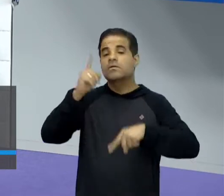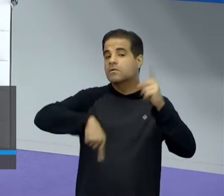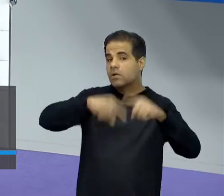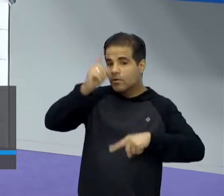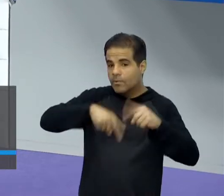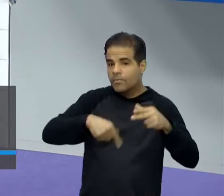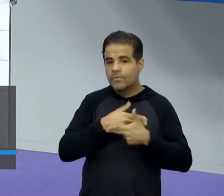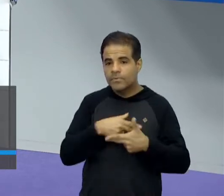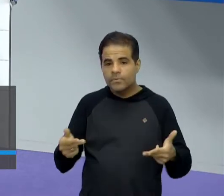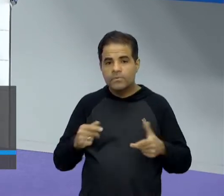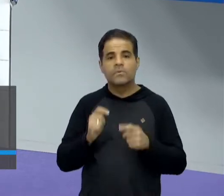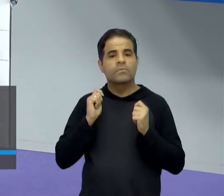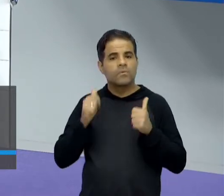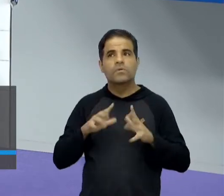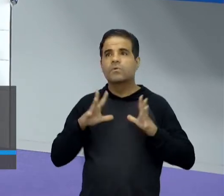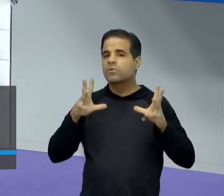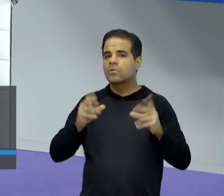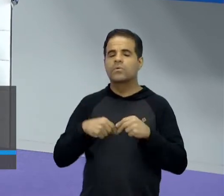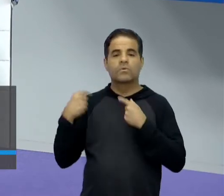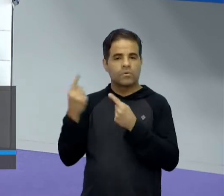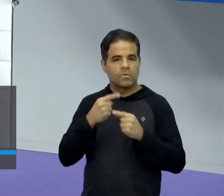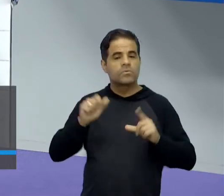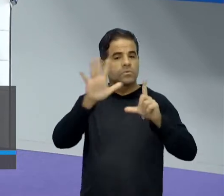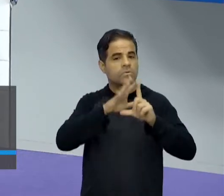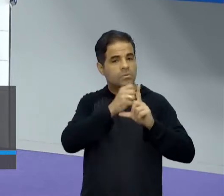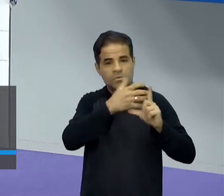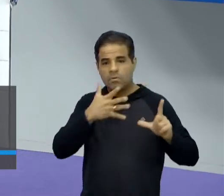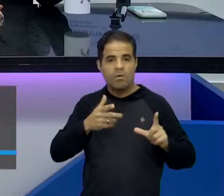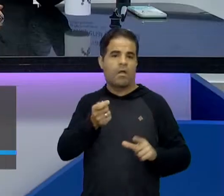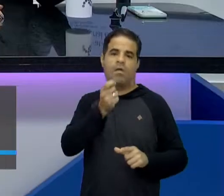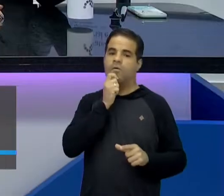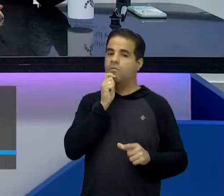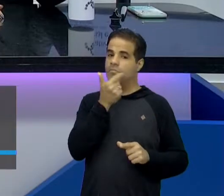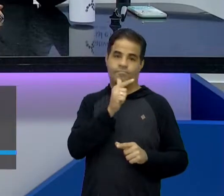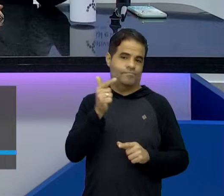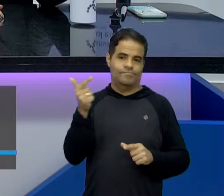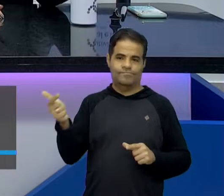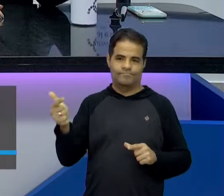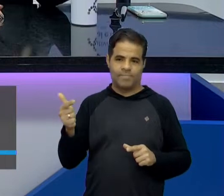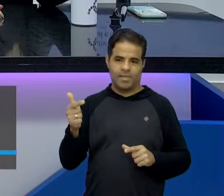recursos que quase todas as outras plataformas não dispõem.